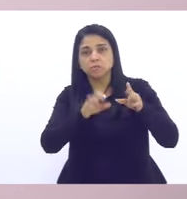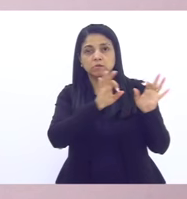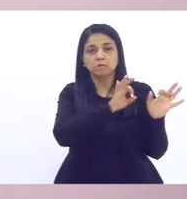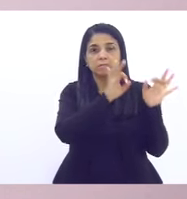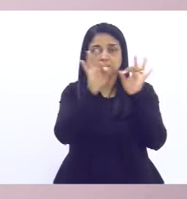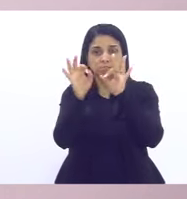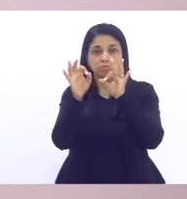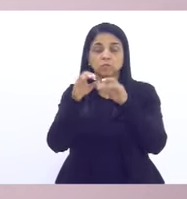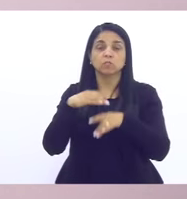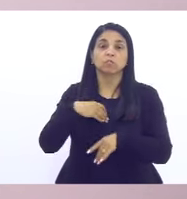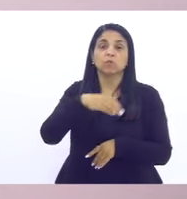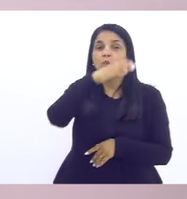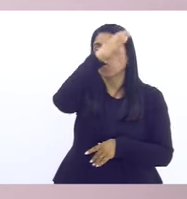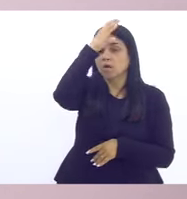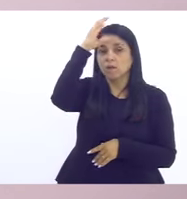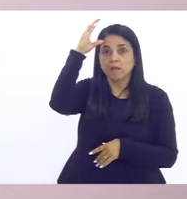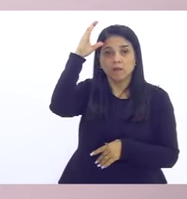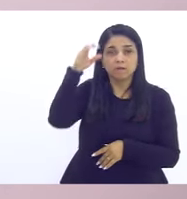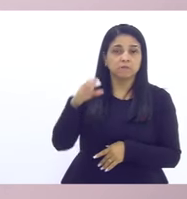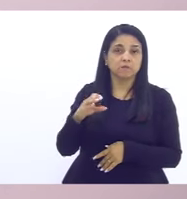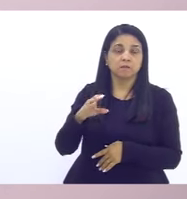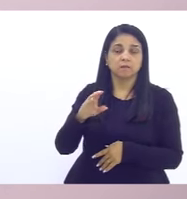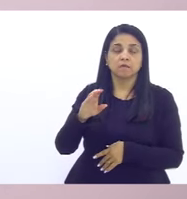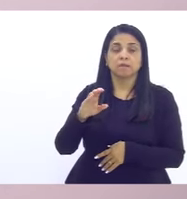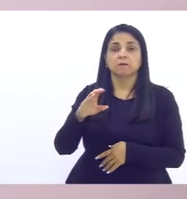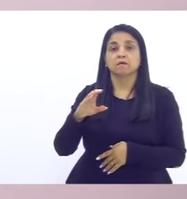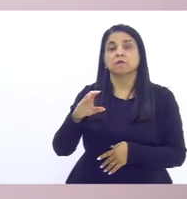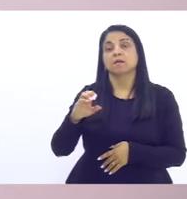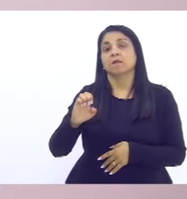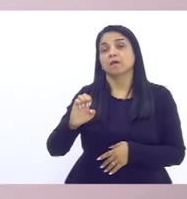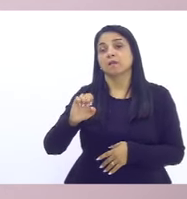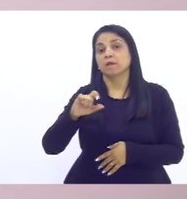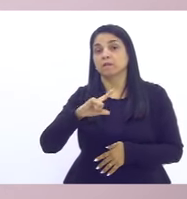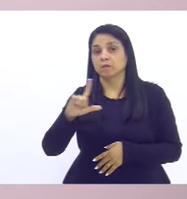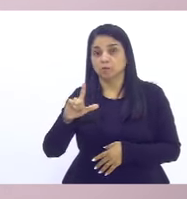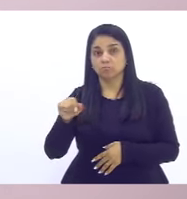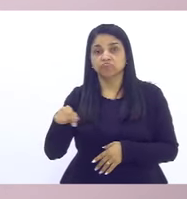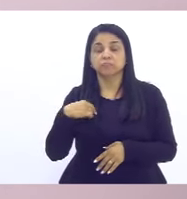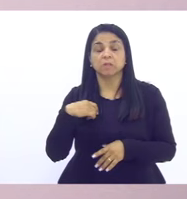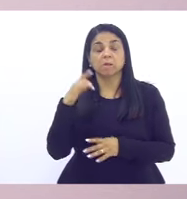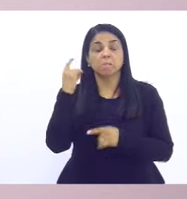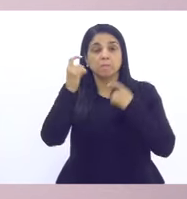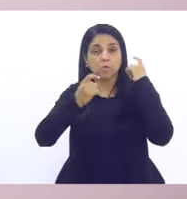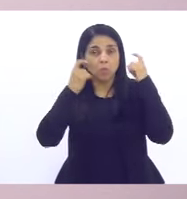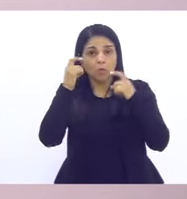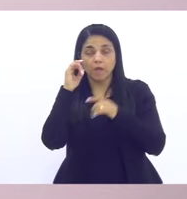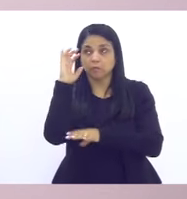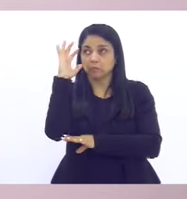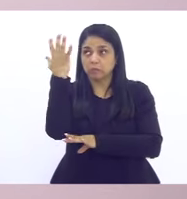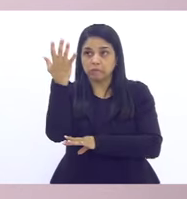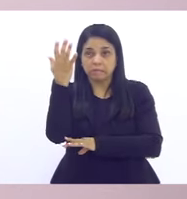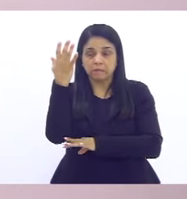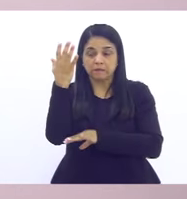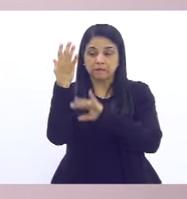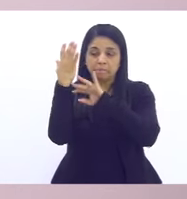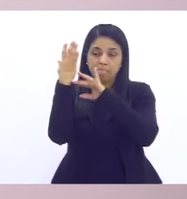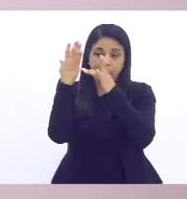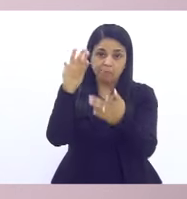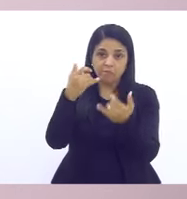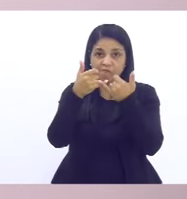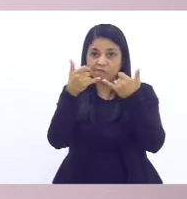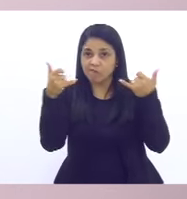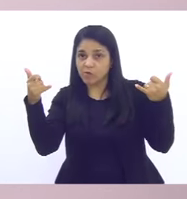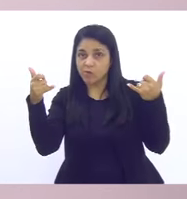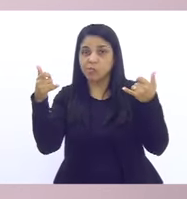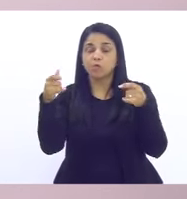diria para o cliente da Enel que está preocupado com a próxima chuva, que está preocupado com o galho que está chegando perto do fio da casa da